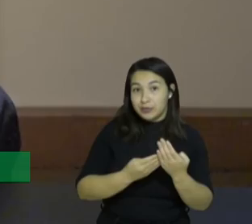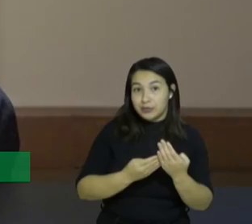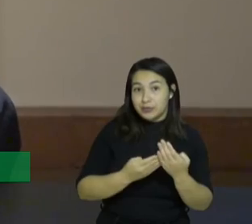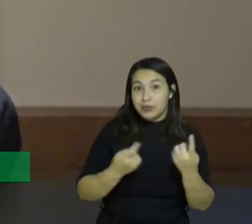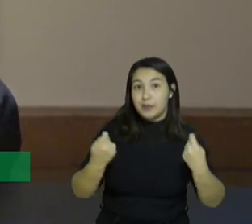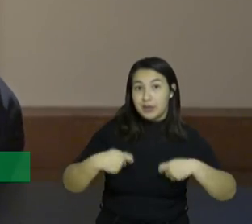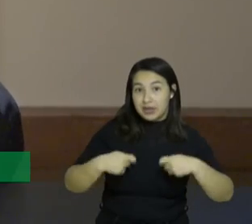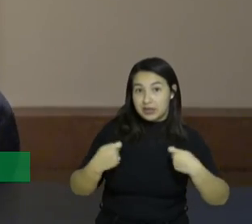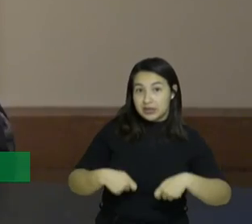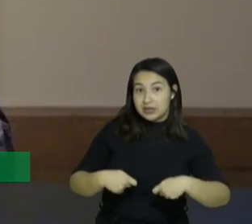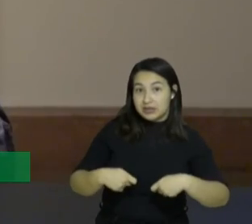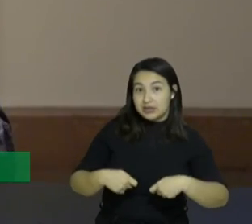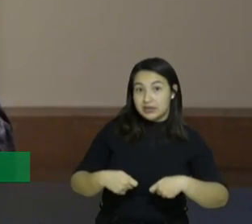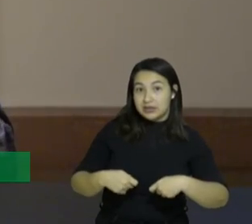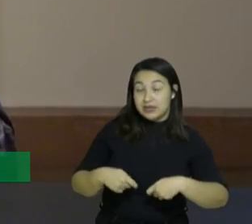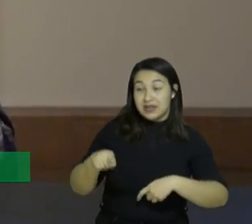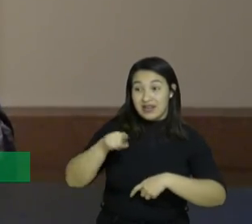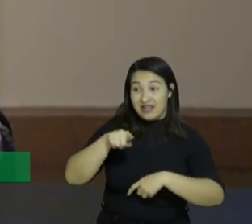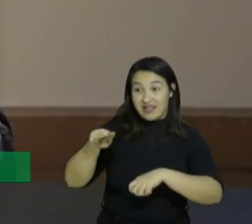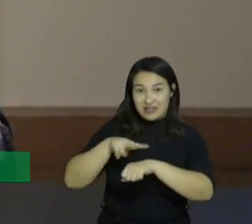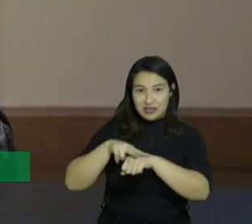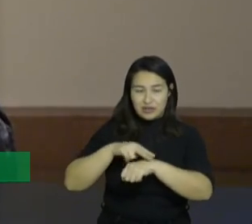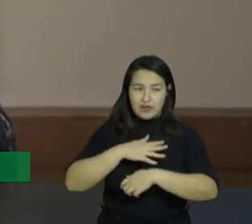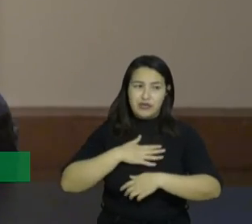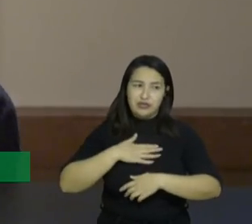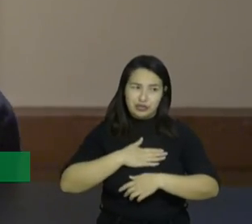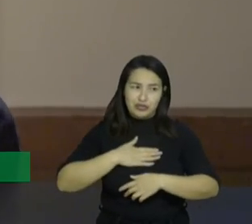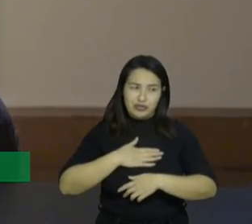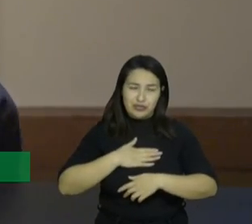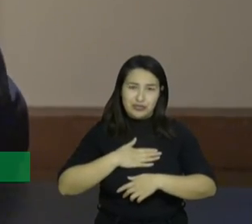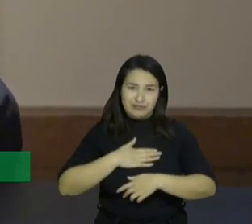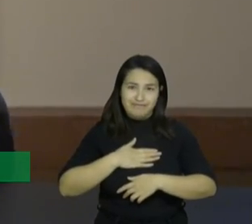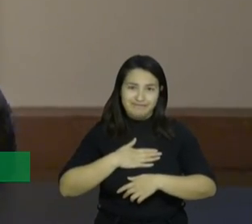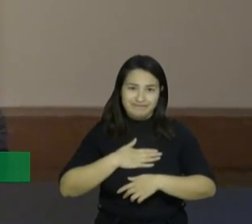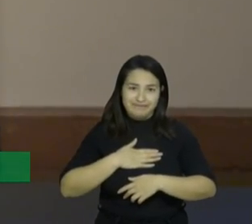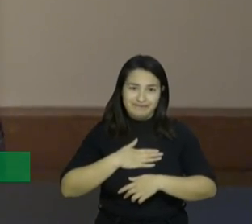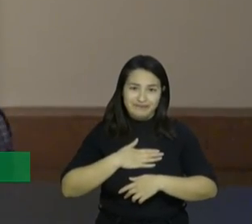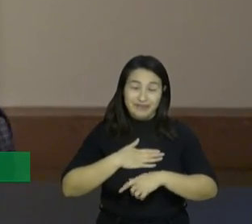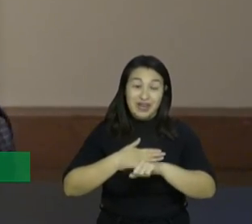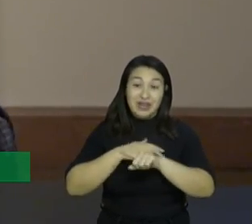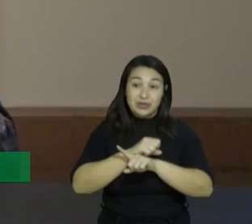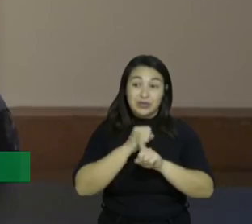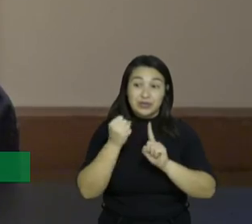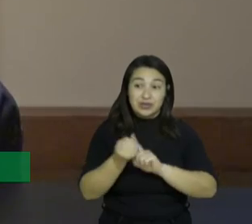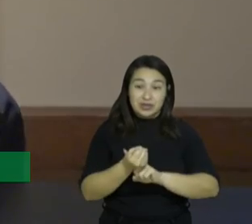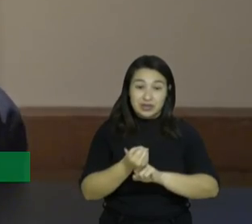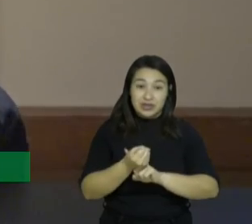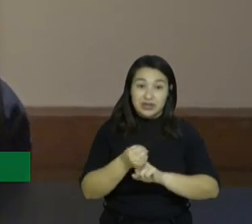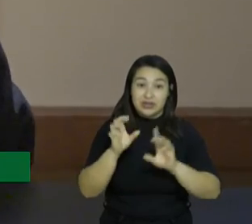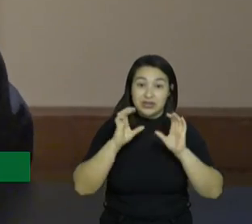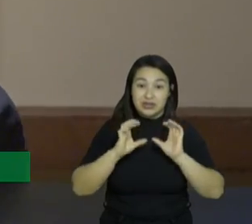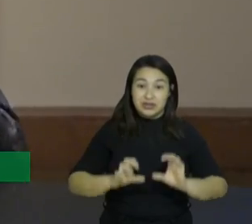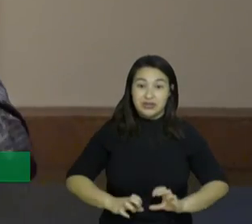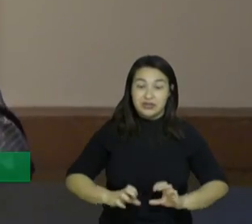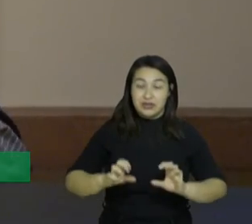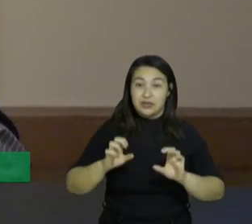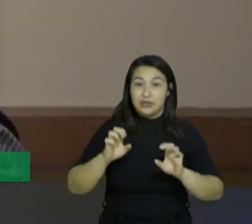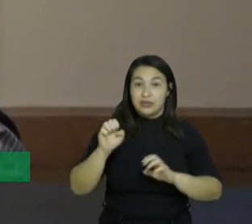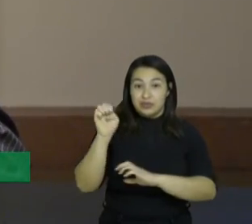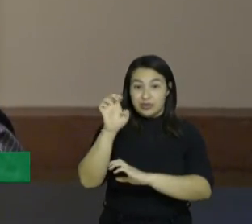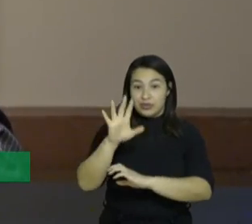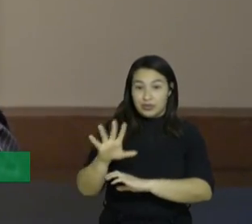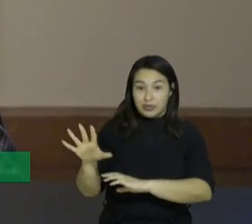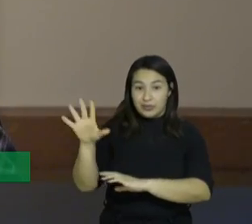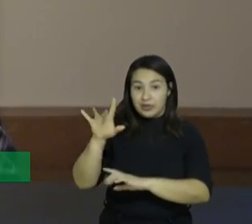Os Verdes no Parlamento europeu né E é claro que eles e a sociedade civil europeia como todo n a mídia os governos e tudo